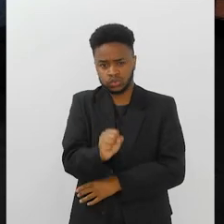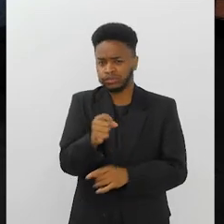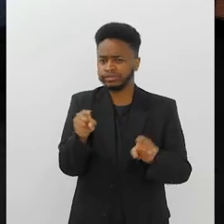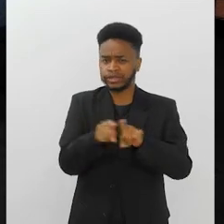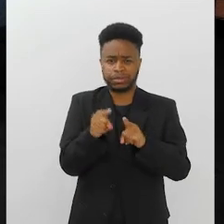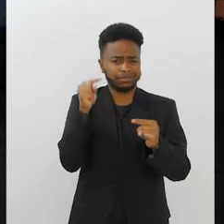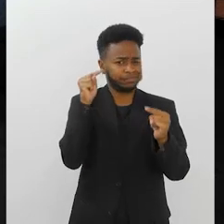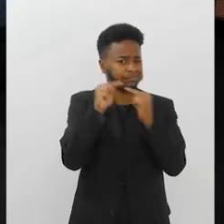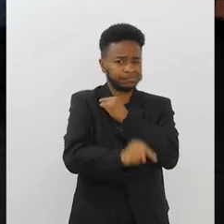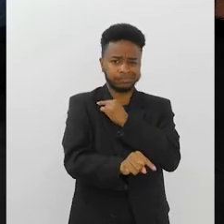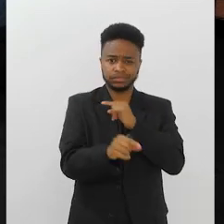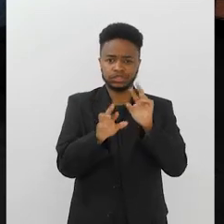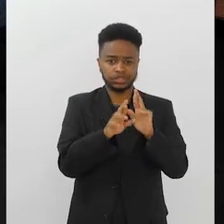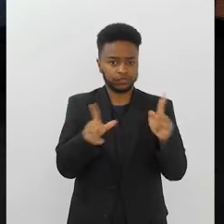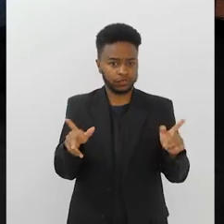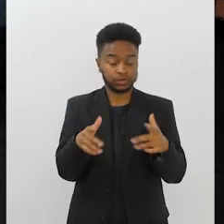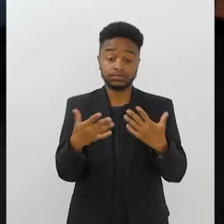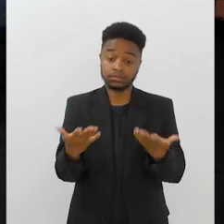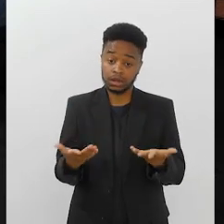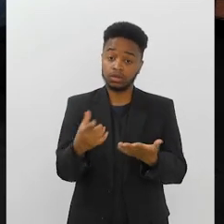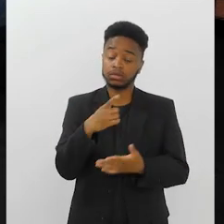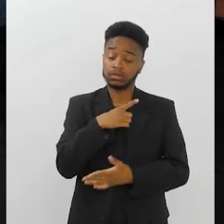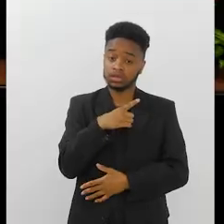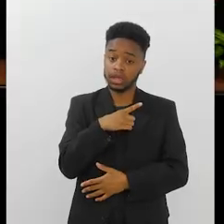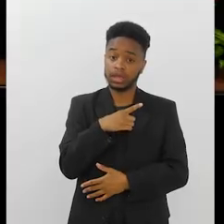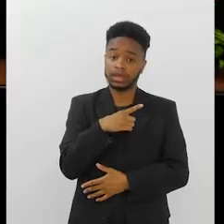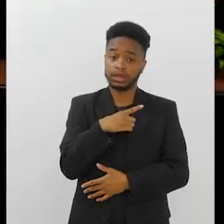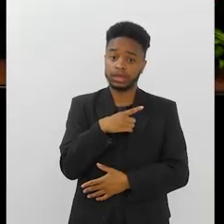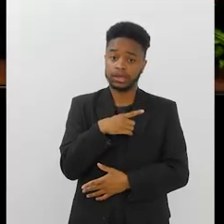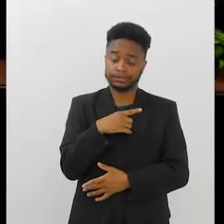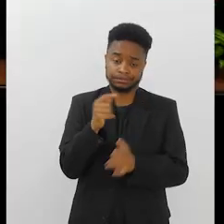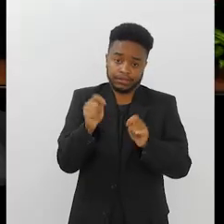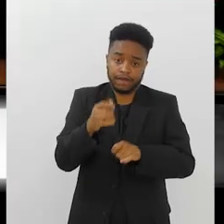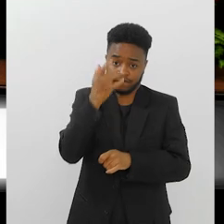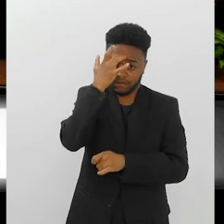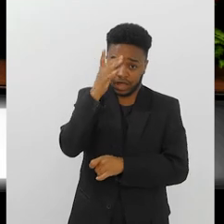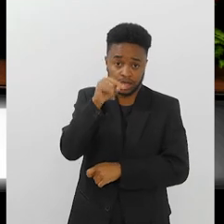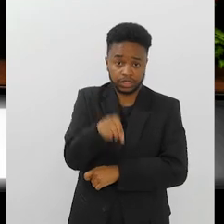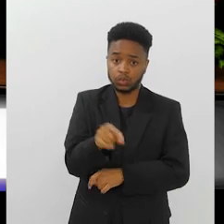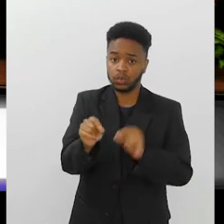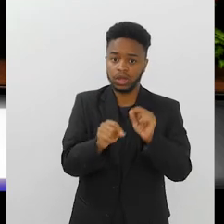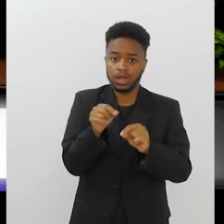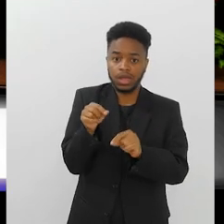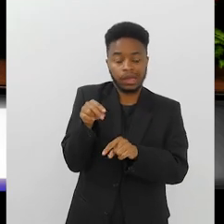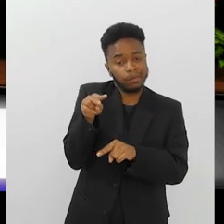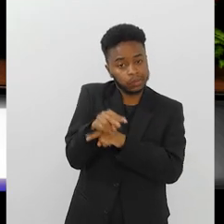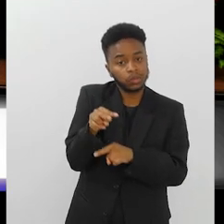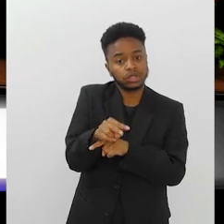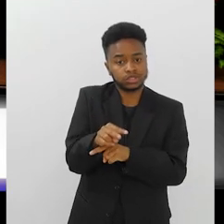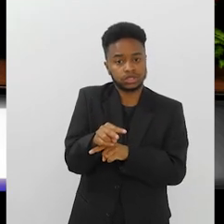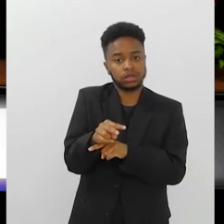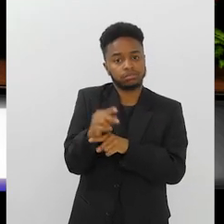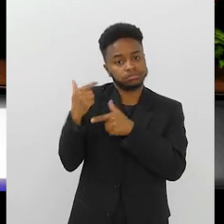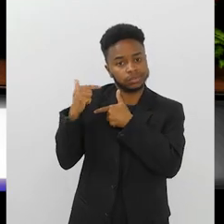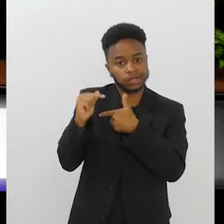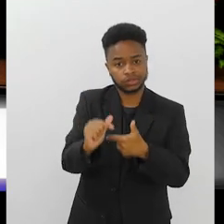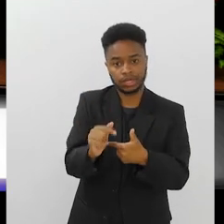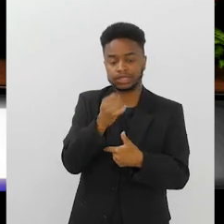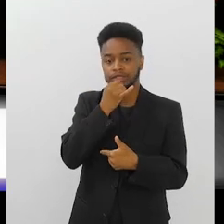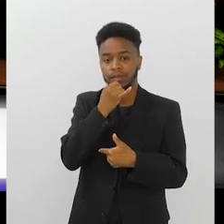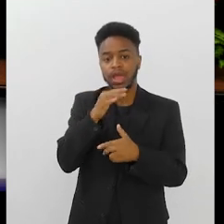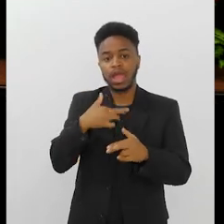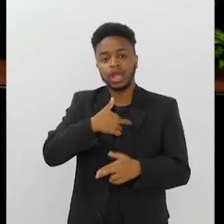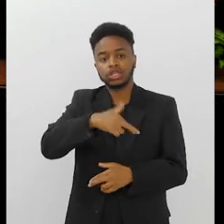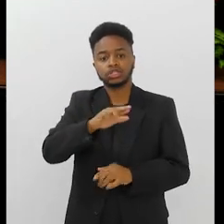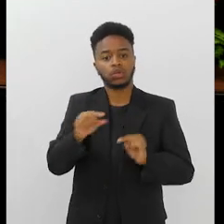completamente no sul nem se fala ou seja a gente tem isso a gente tem a facilidade aqui de preservar tudo isso como